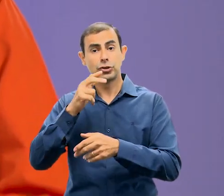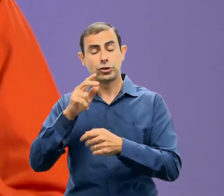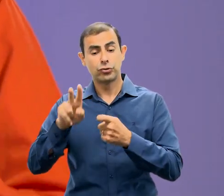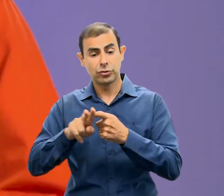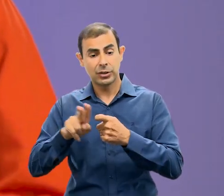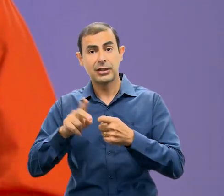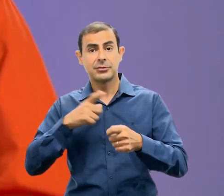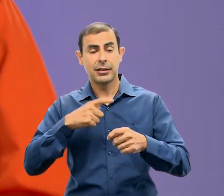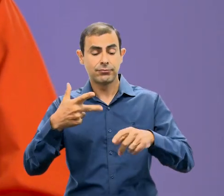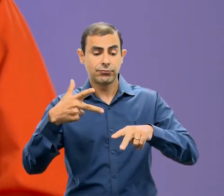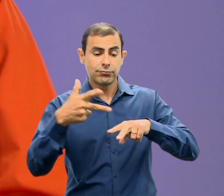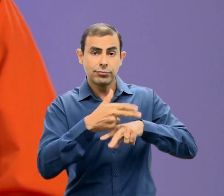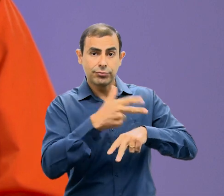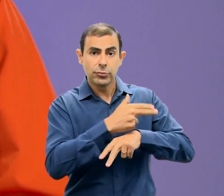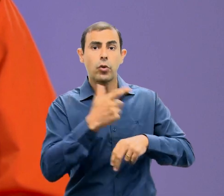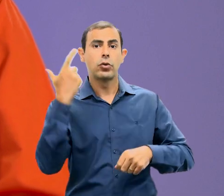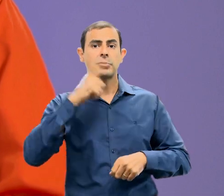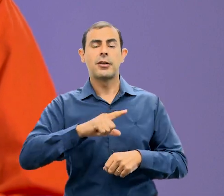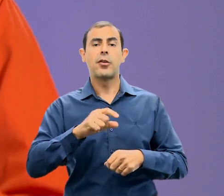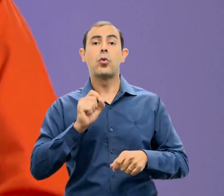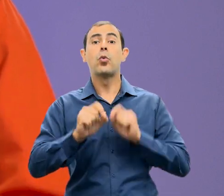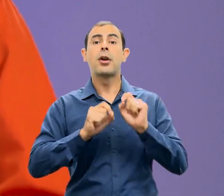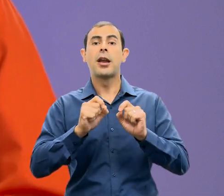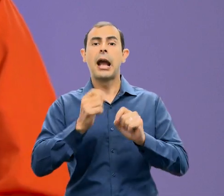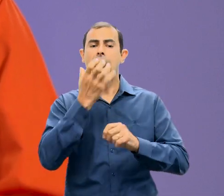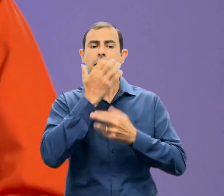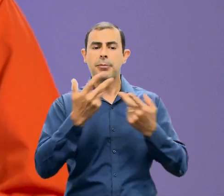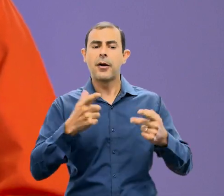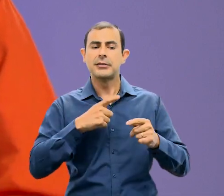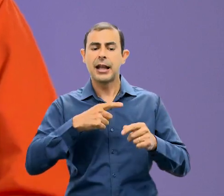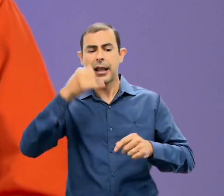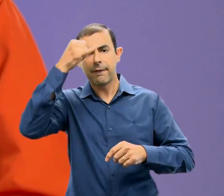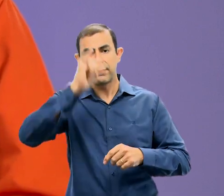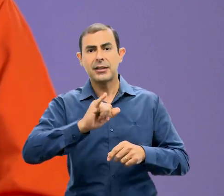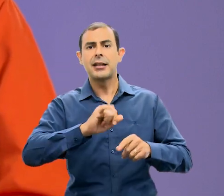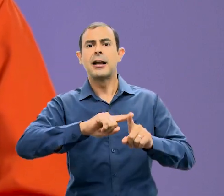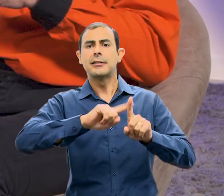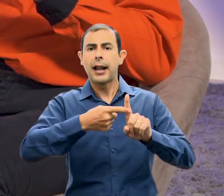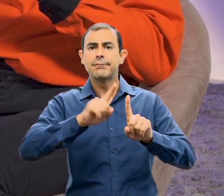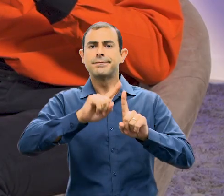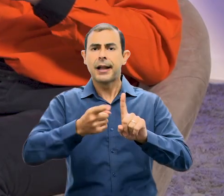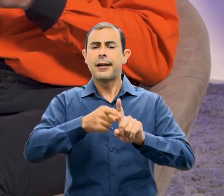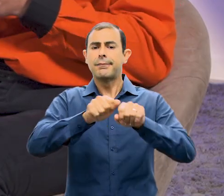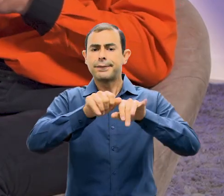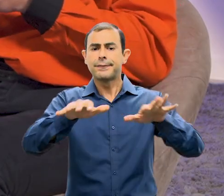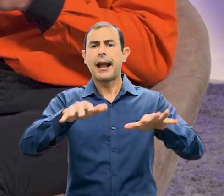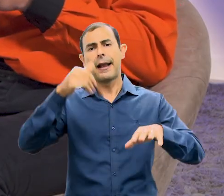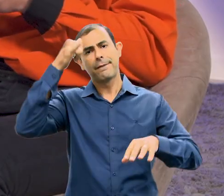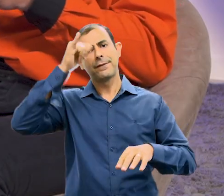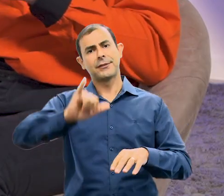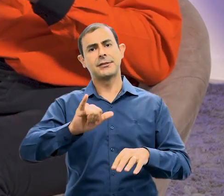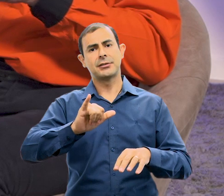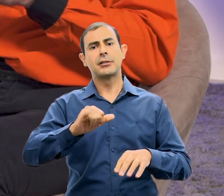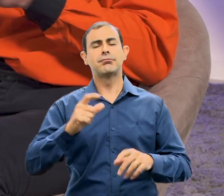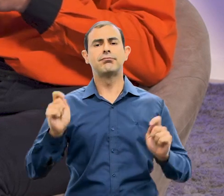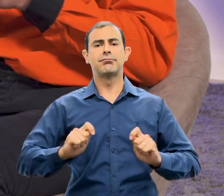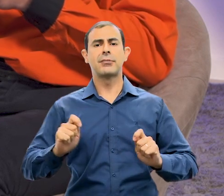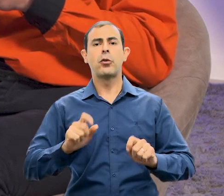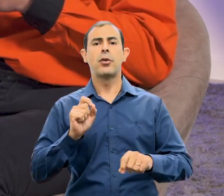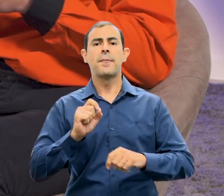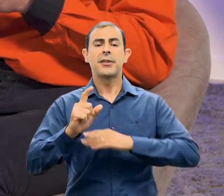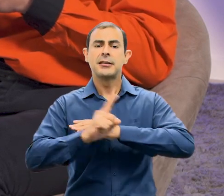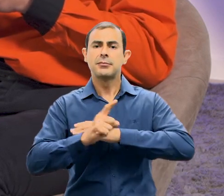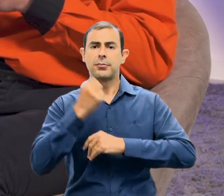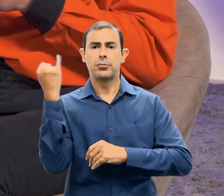longo prazo, diminuir o número de população canina errante na cidade. Isso é um trabalho muito importante e que toca muitas pessoas, né? As pessoas hoje